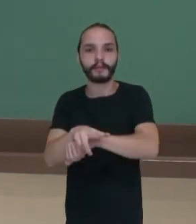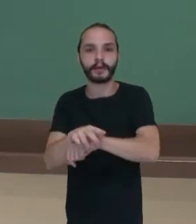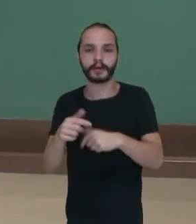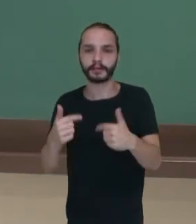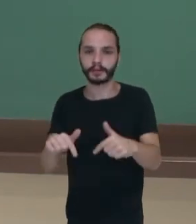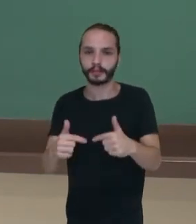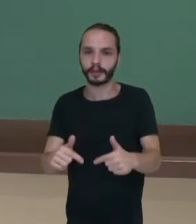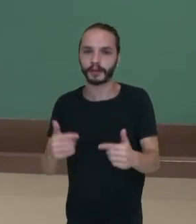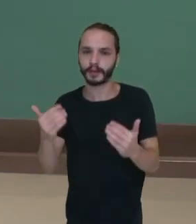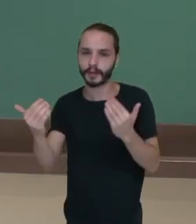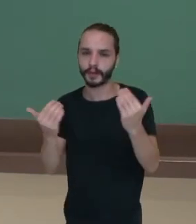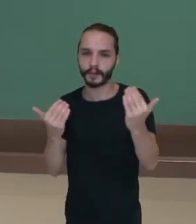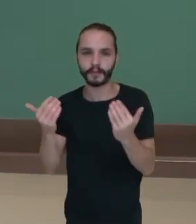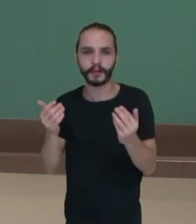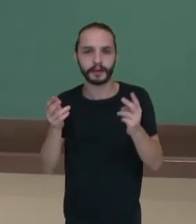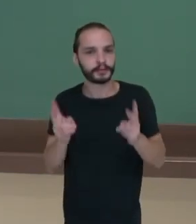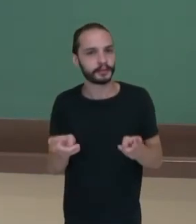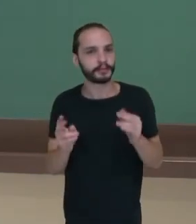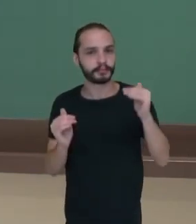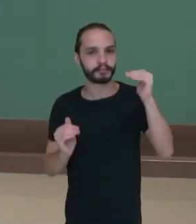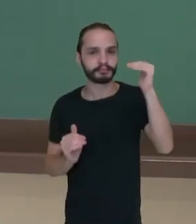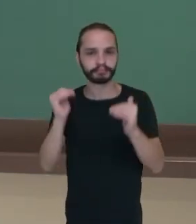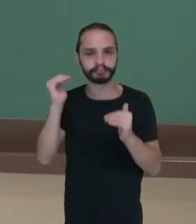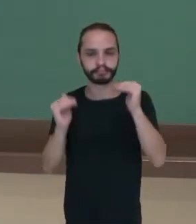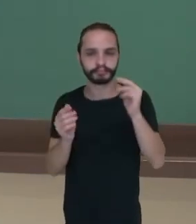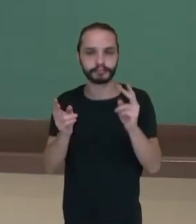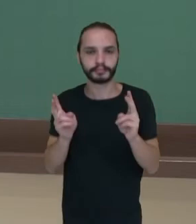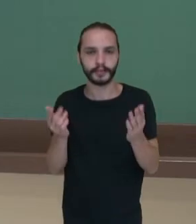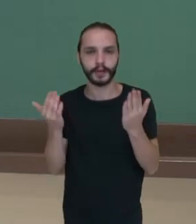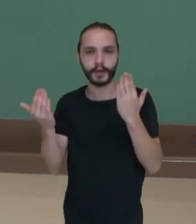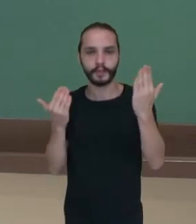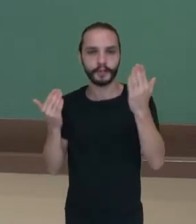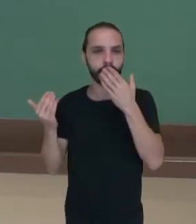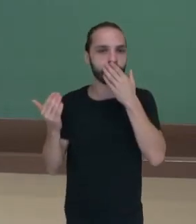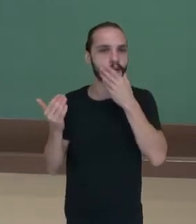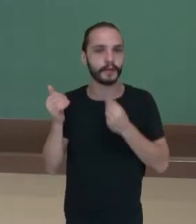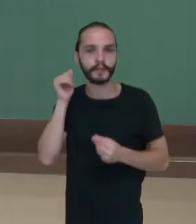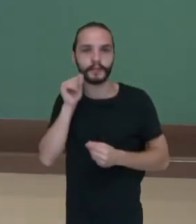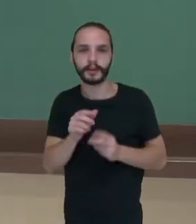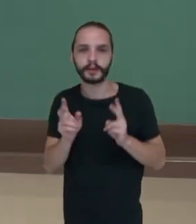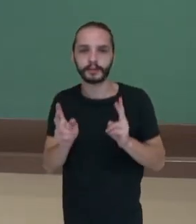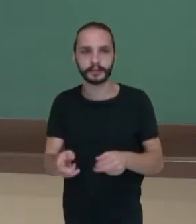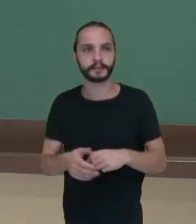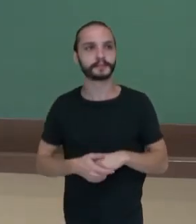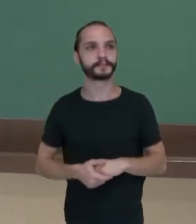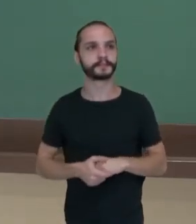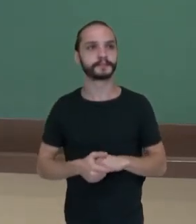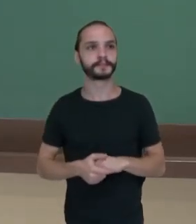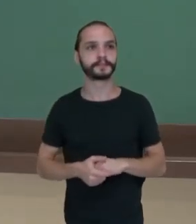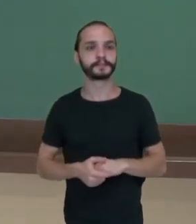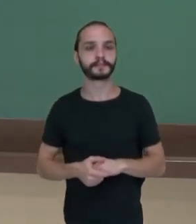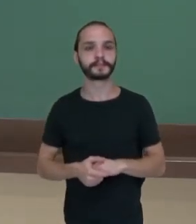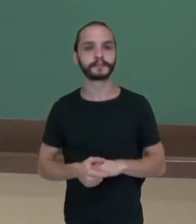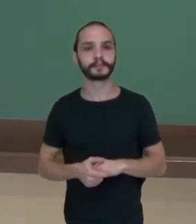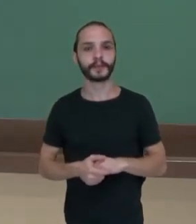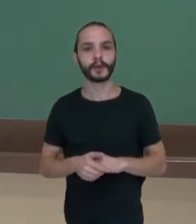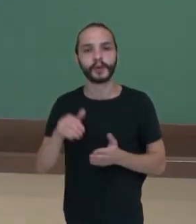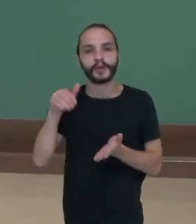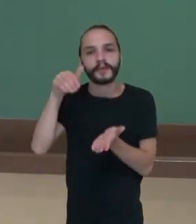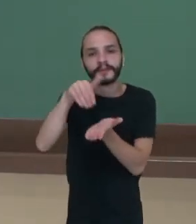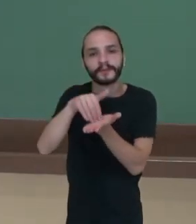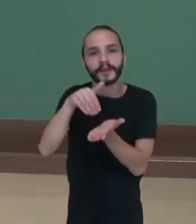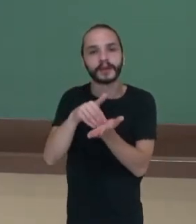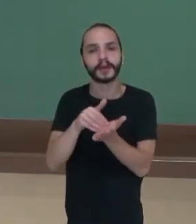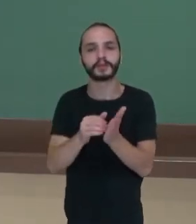essa comparação, esse paralelo ali entre homens e mulheres. Nas últimas décadas ali do século XX, então, para a gente